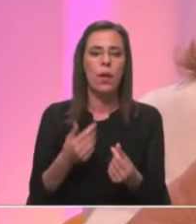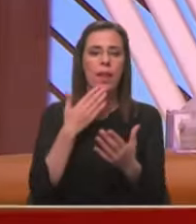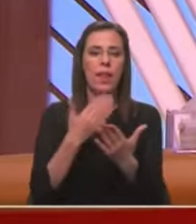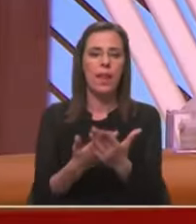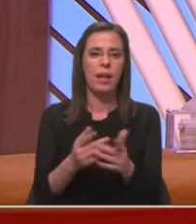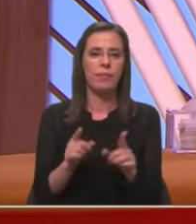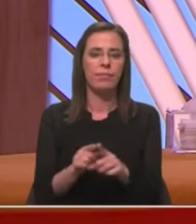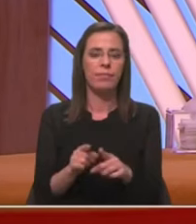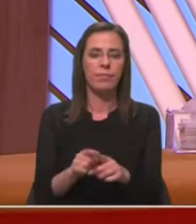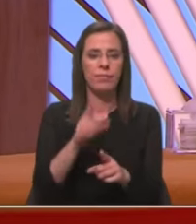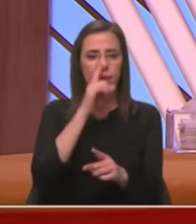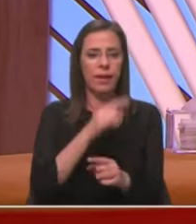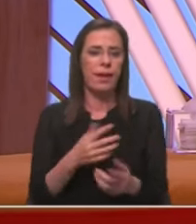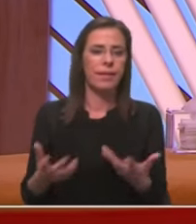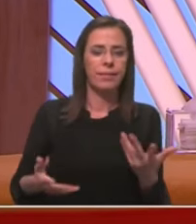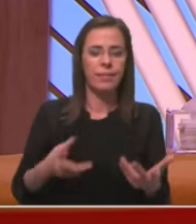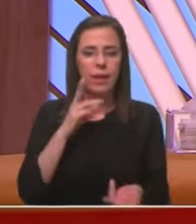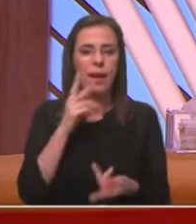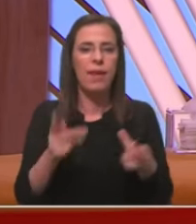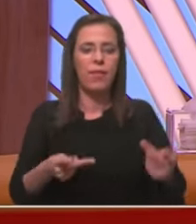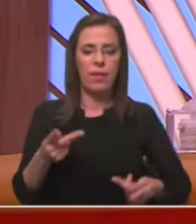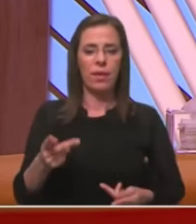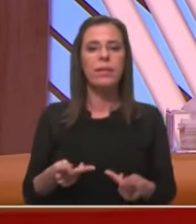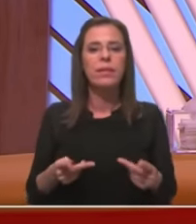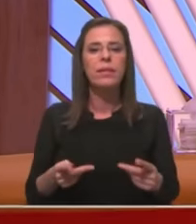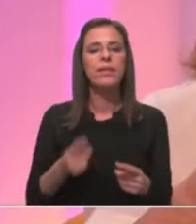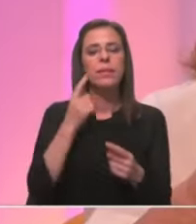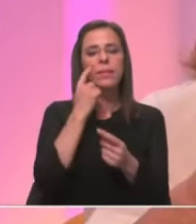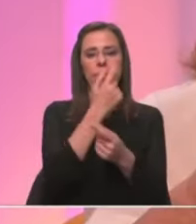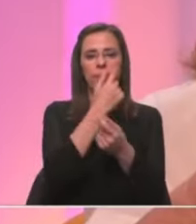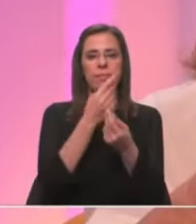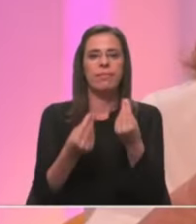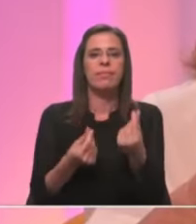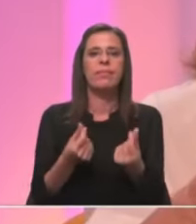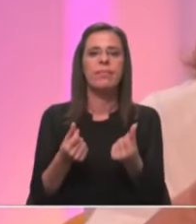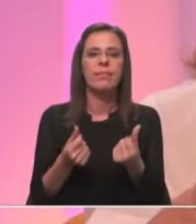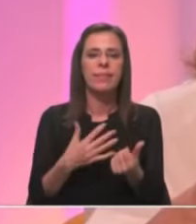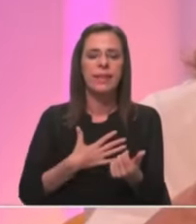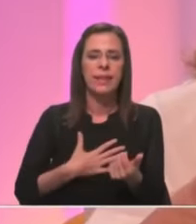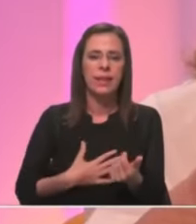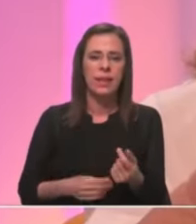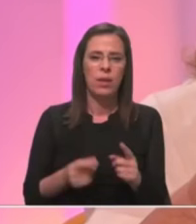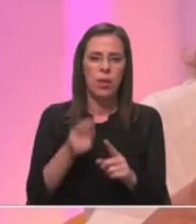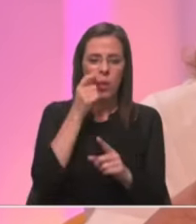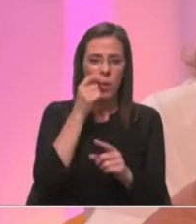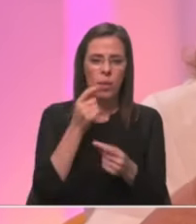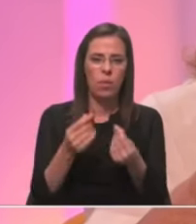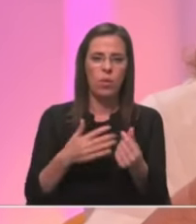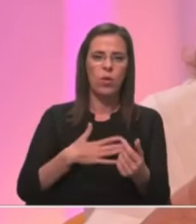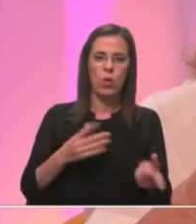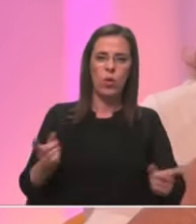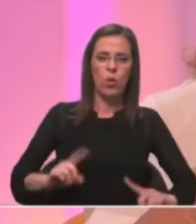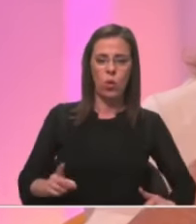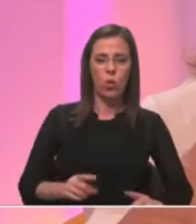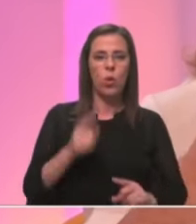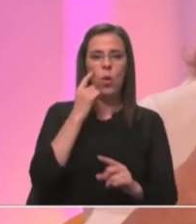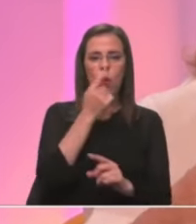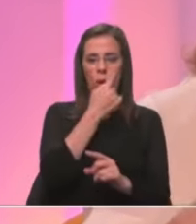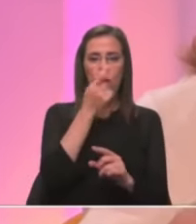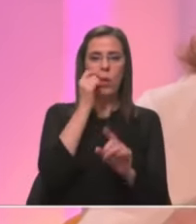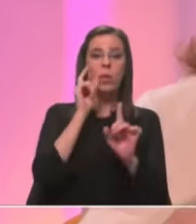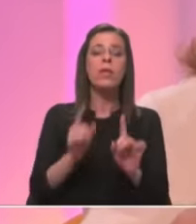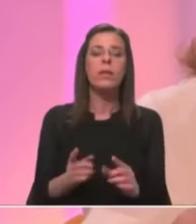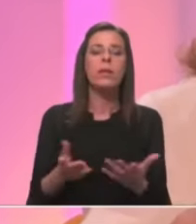se assim foi um bocadinho de quem está a avaliar foi um olhar assim com desejo um tipo de olhar que eu não gosto desse olhar nos